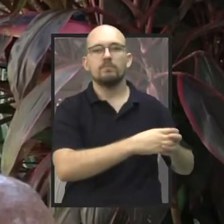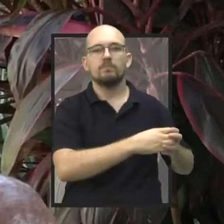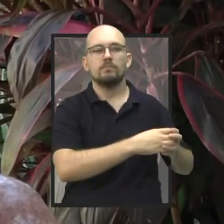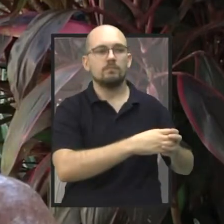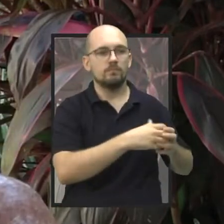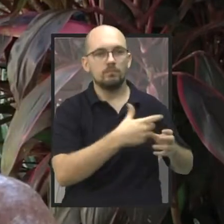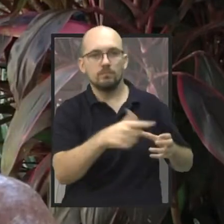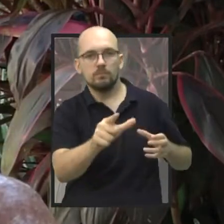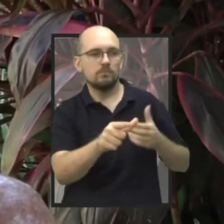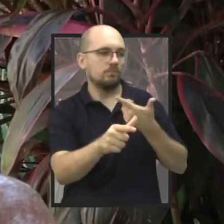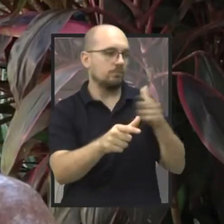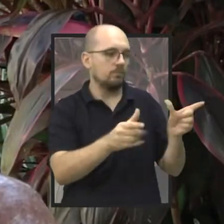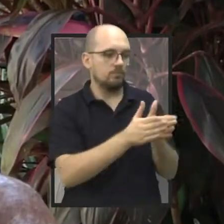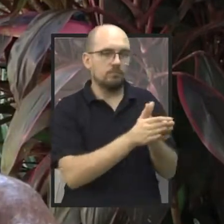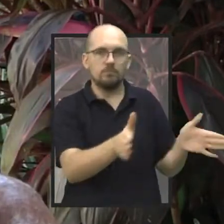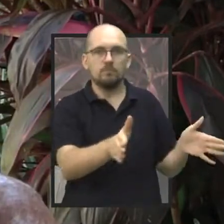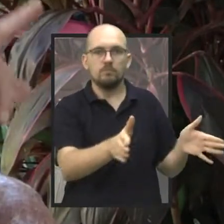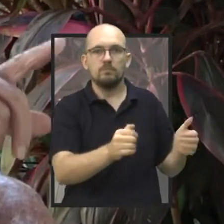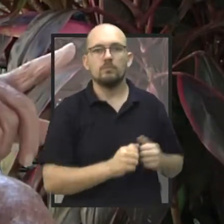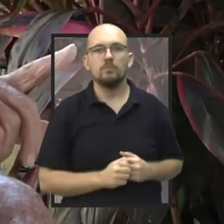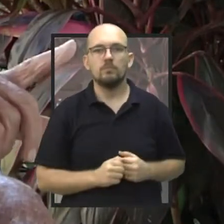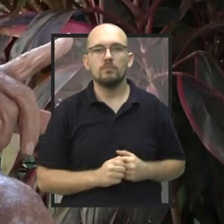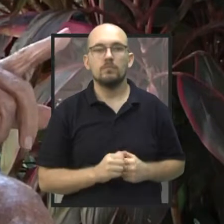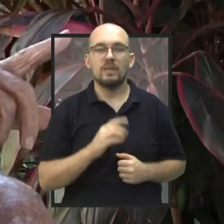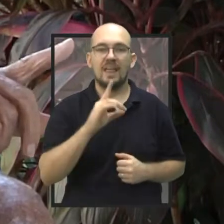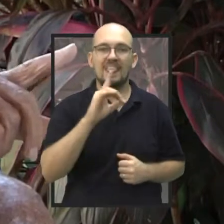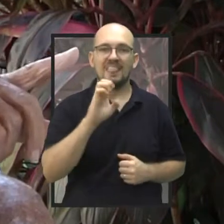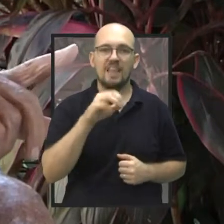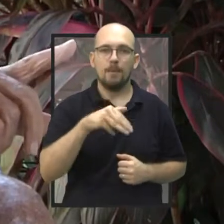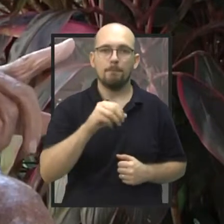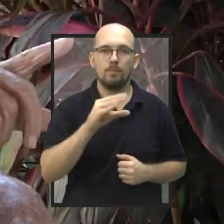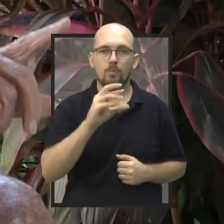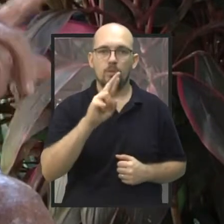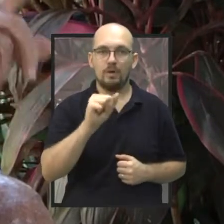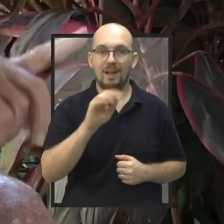É outra filosofia. Quem é democrata?